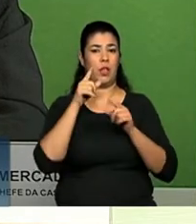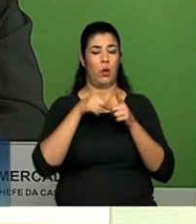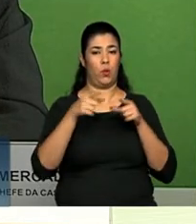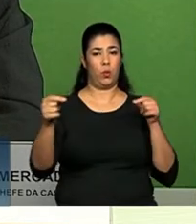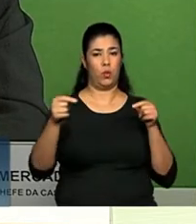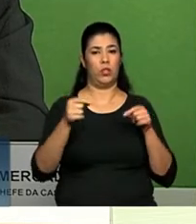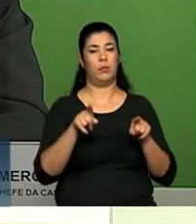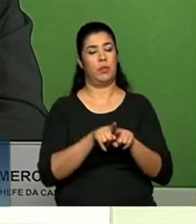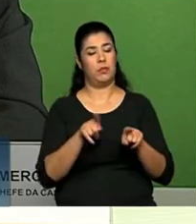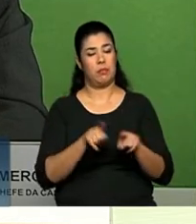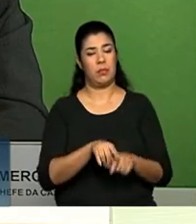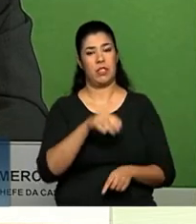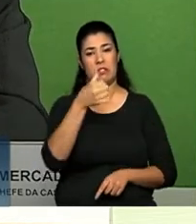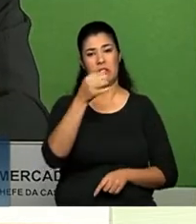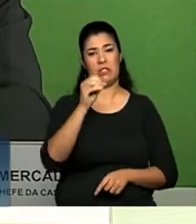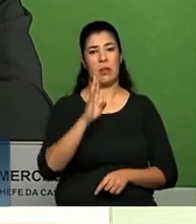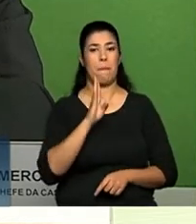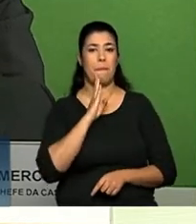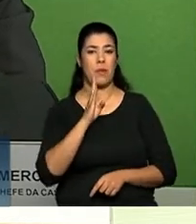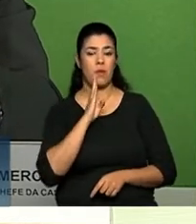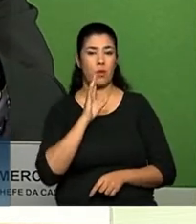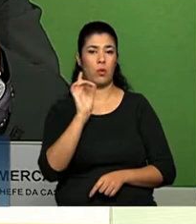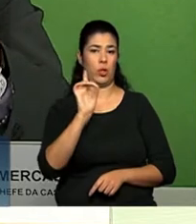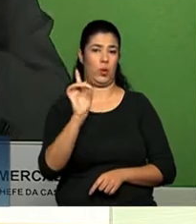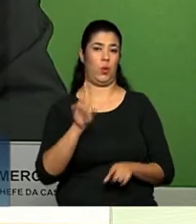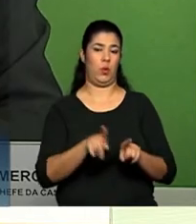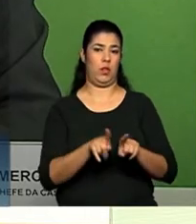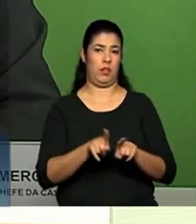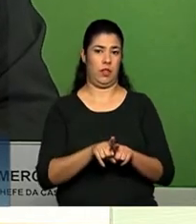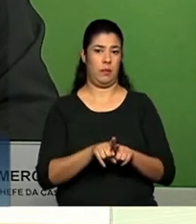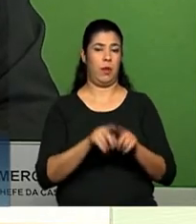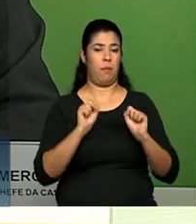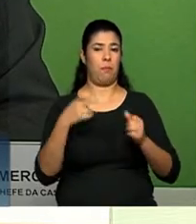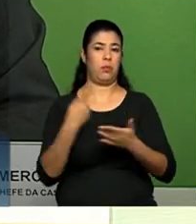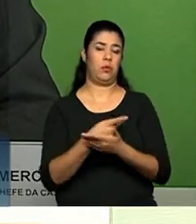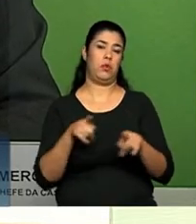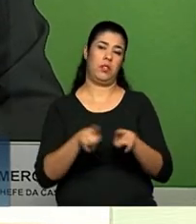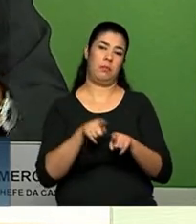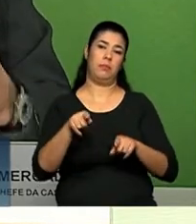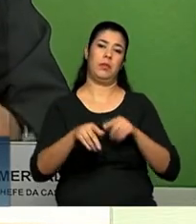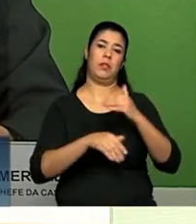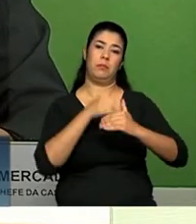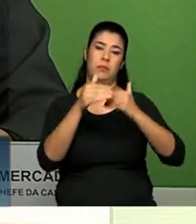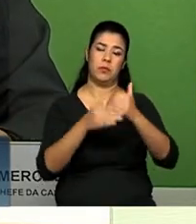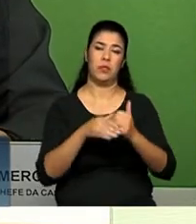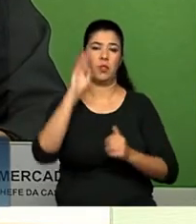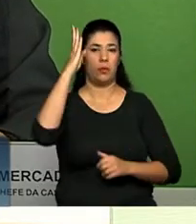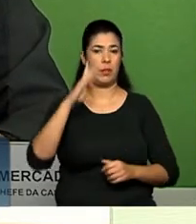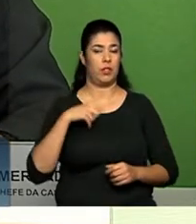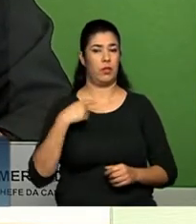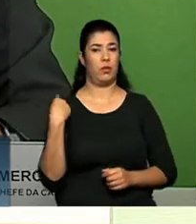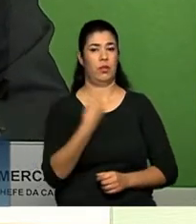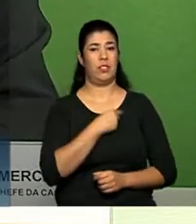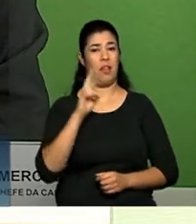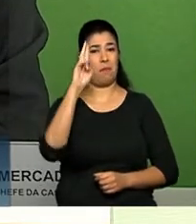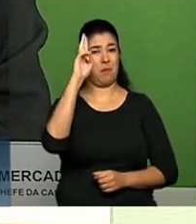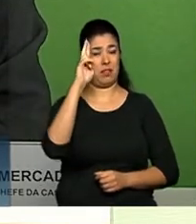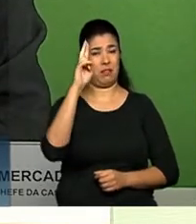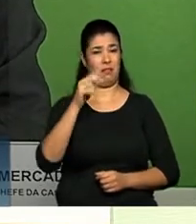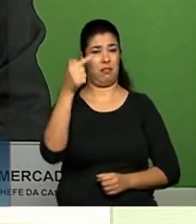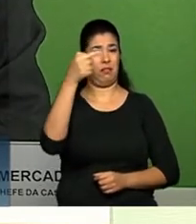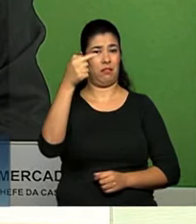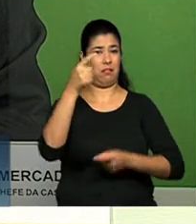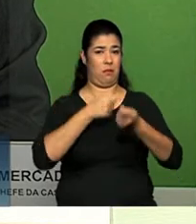de dólares aproximadamente. E essa liquidez pode vir para o Brasil. Nós somos a 7ª economia do mundo, nós